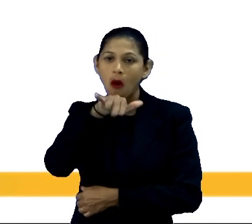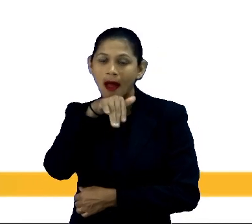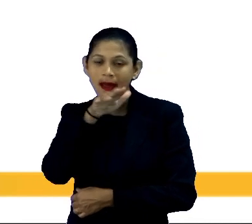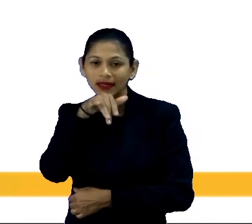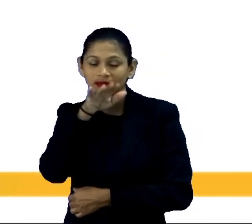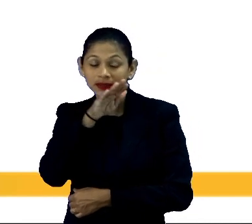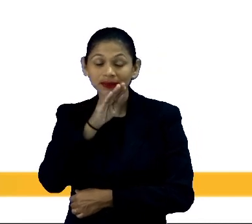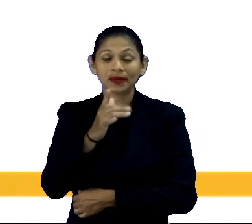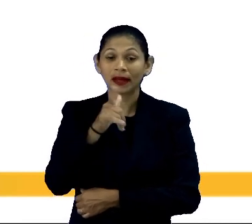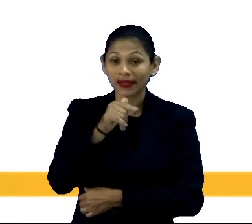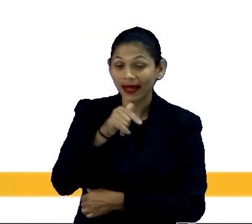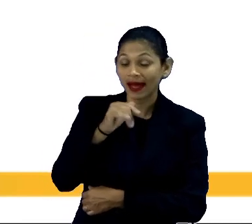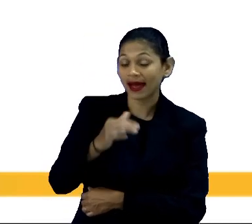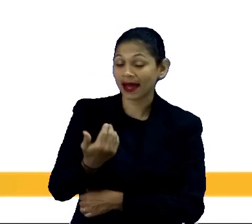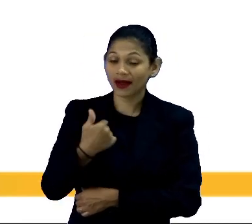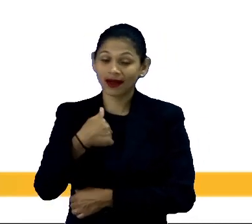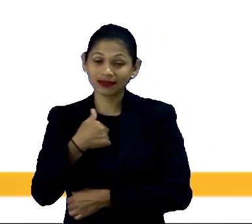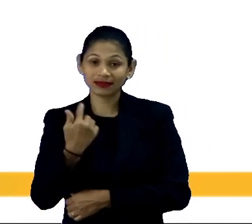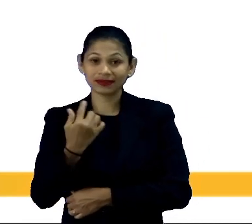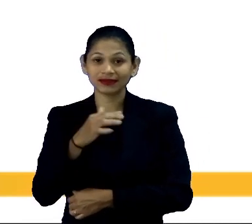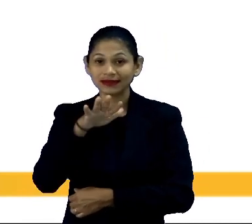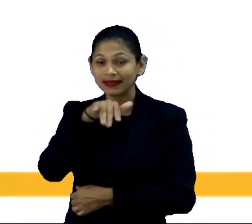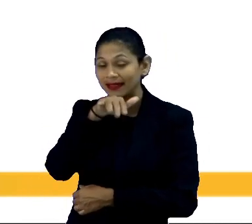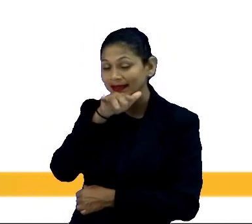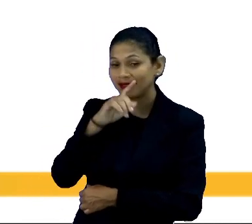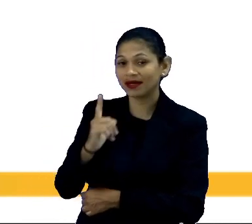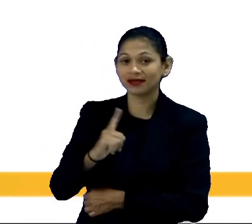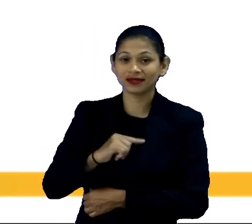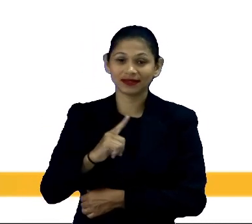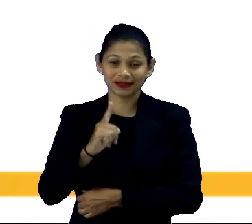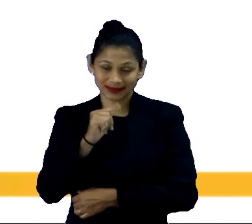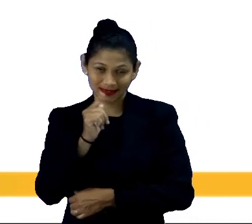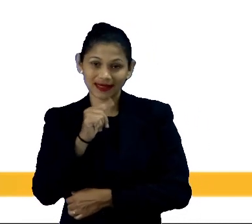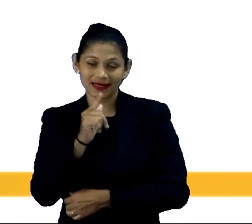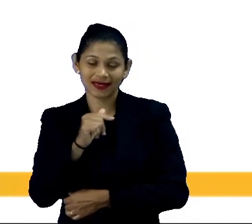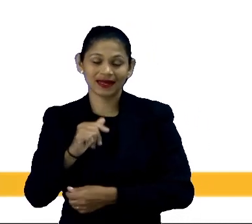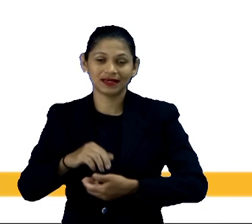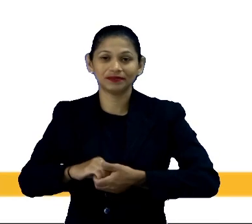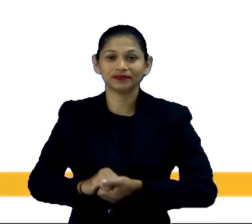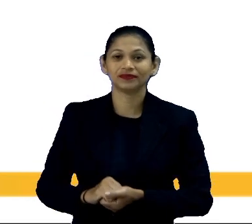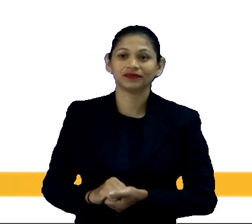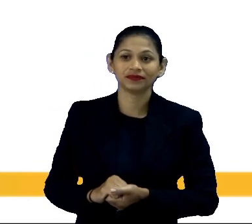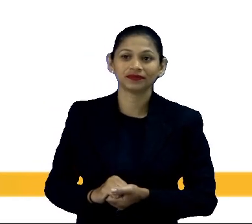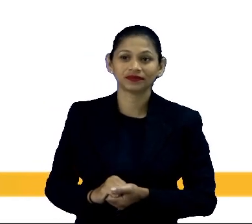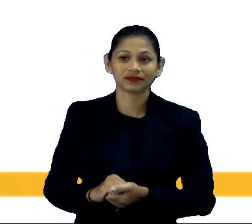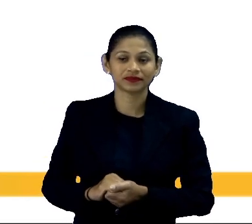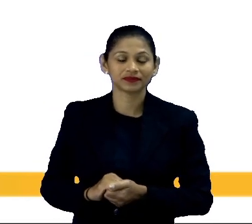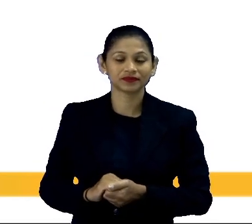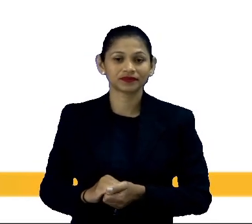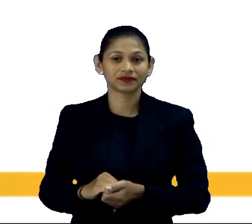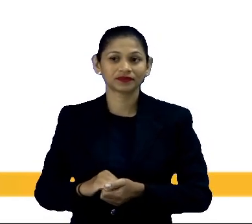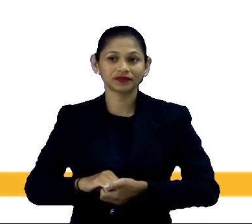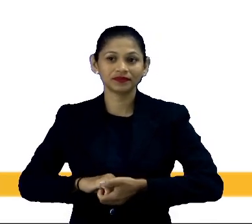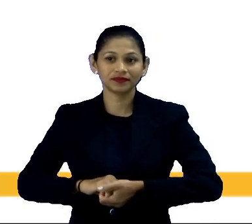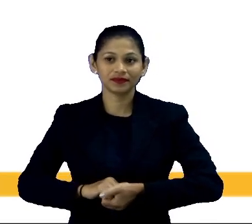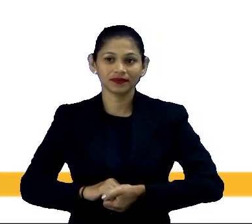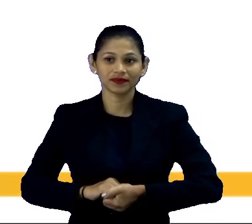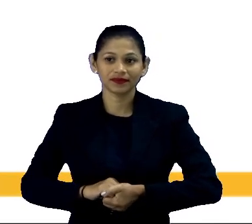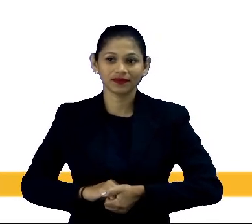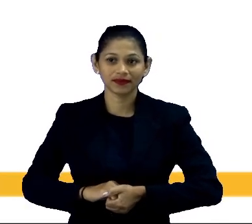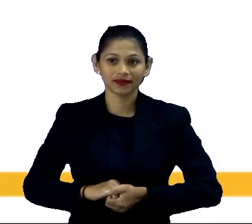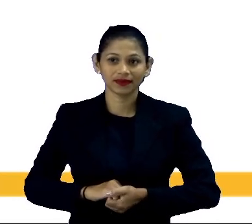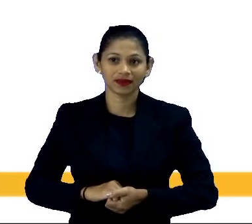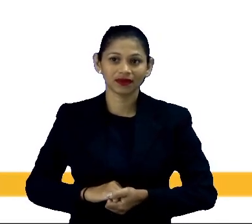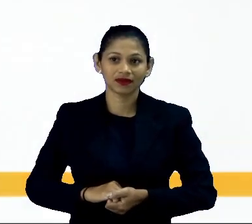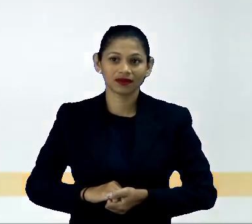vemos alguém recusar o que mais gosta, dizemos, é sapo com medo d'água. Luiz de Câmara Cascudo.